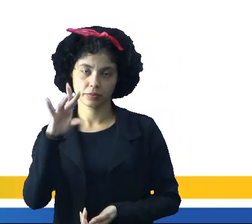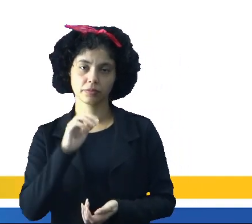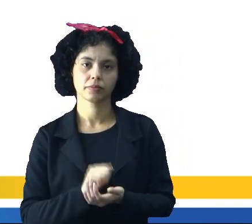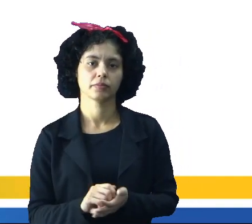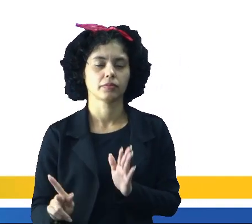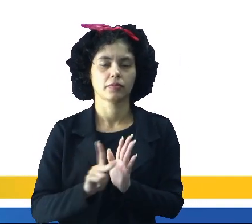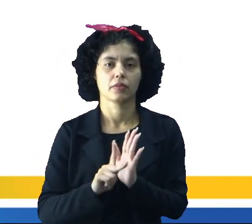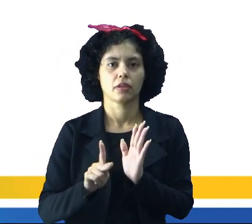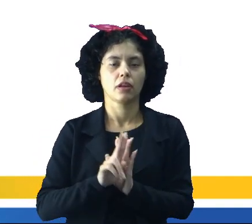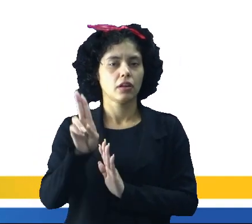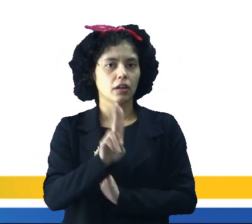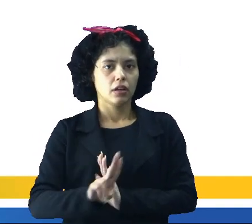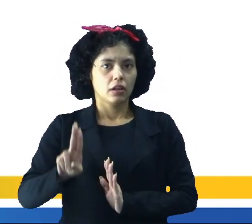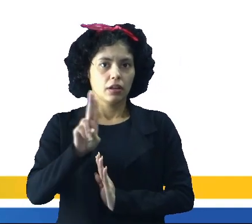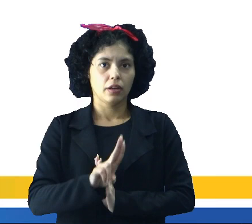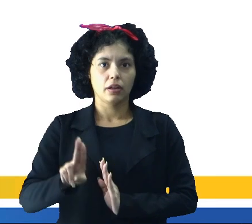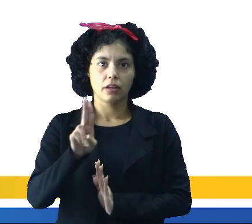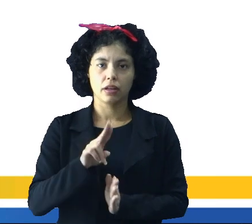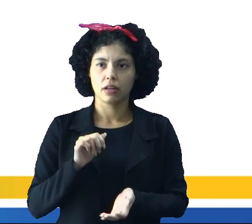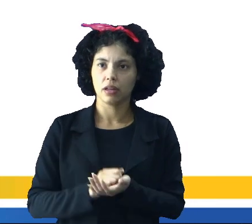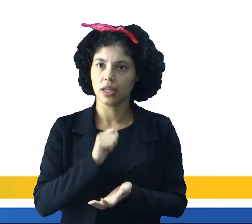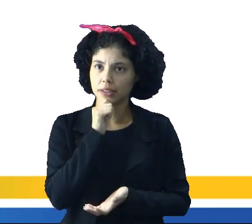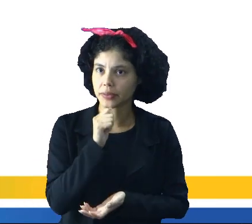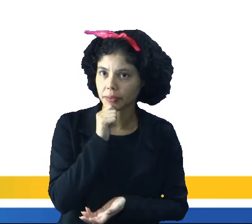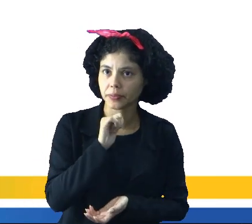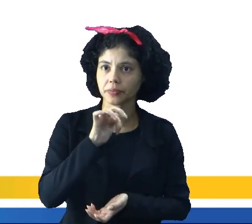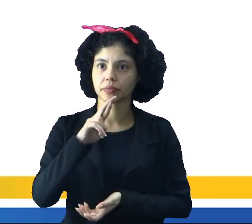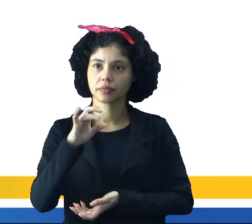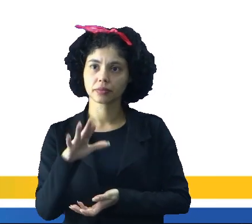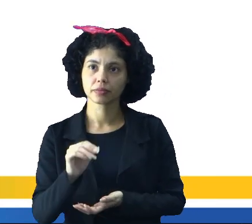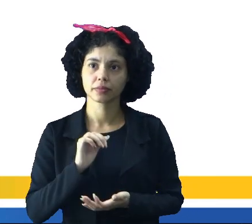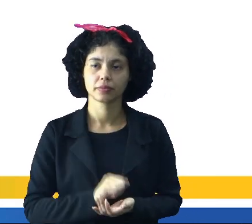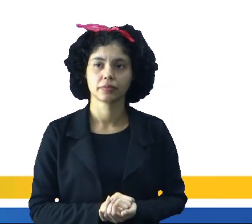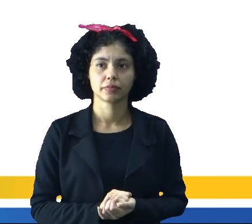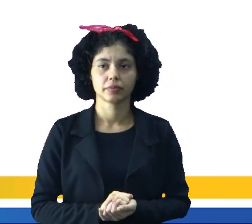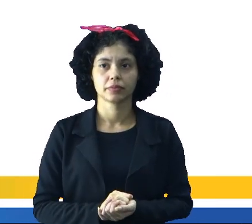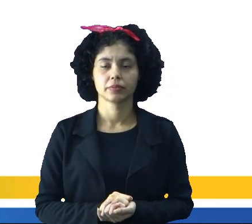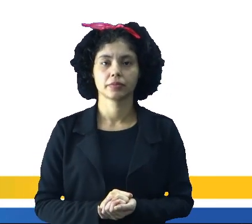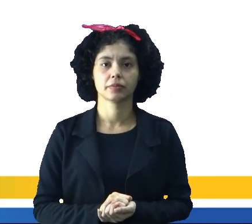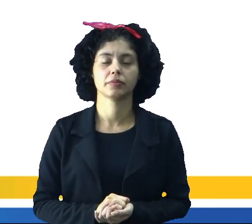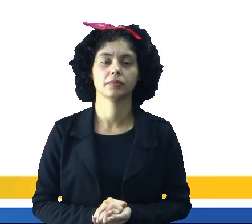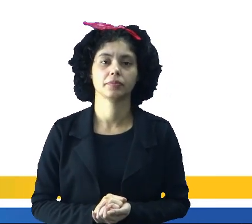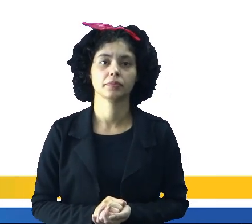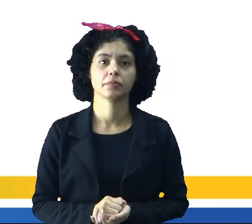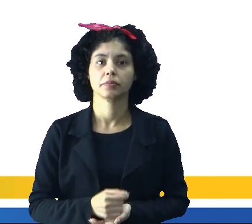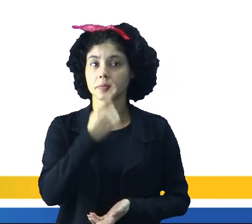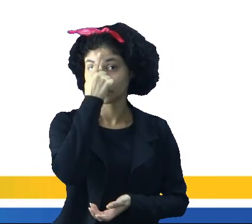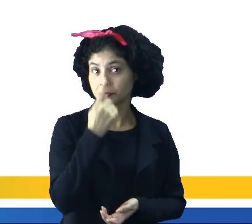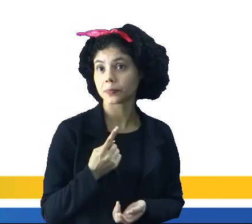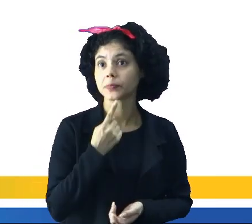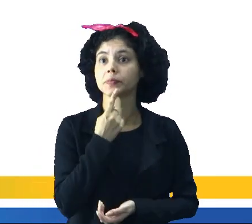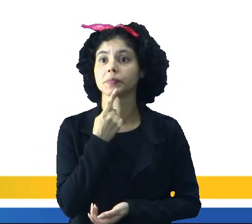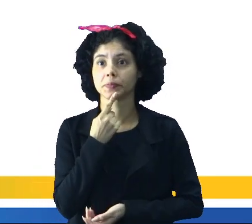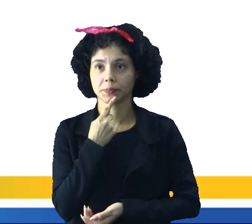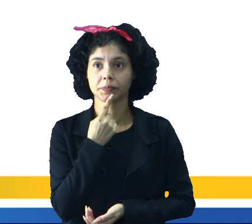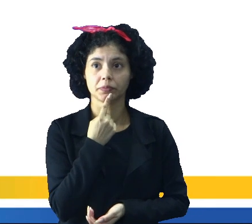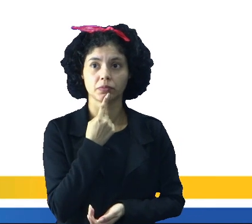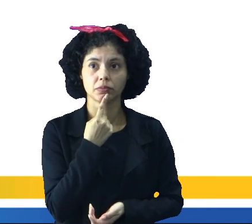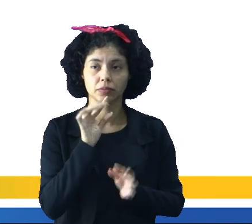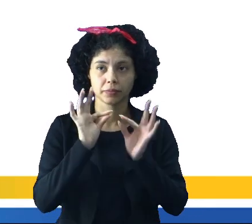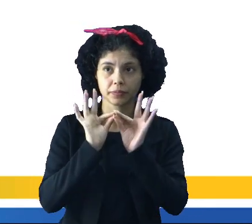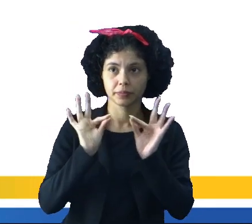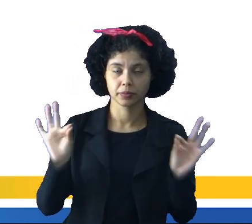A definição usada por Euclides para um polígono era uma figura limitada